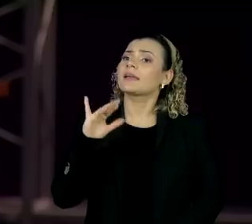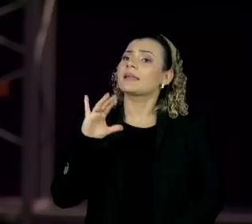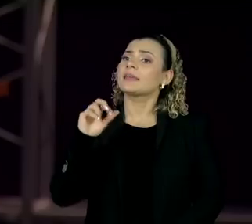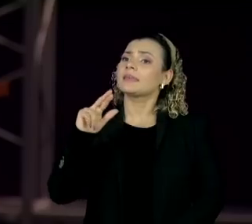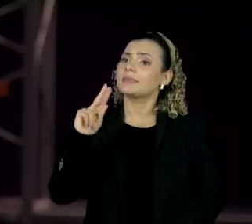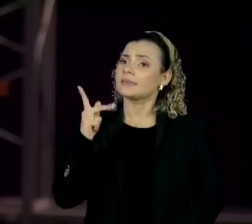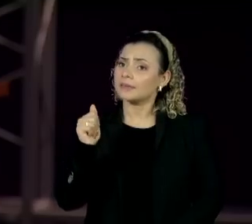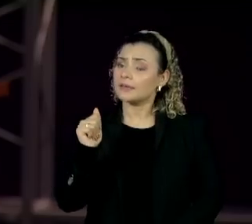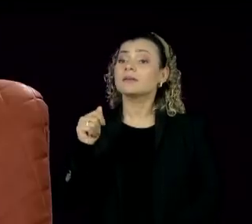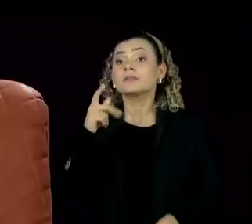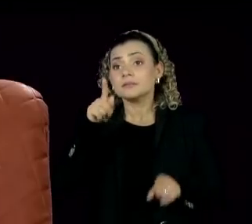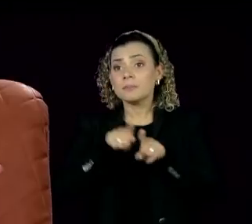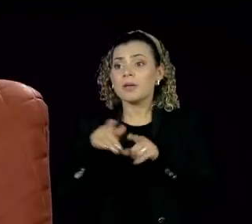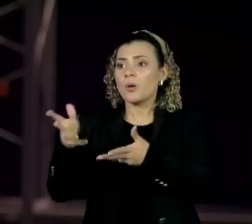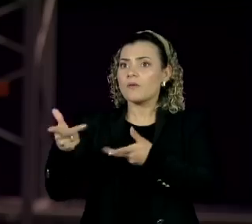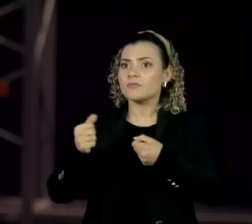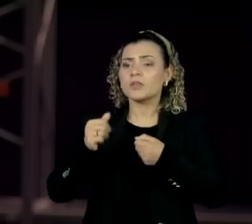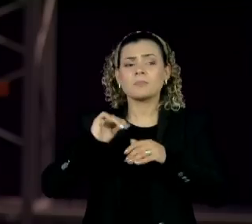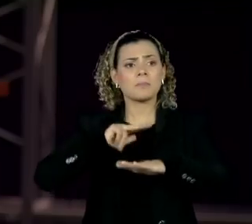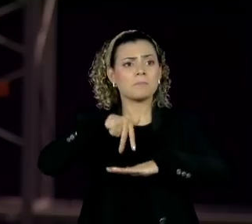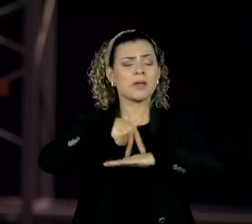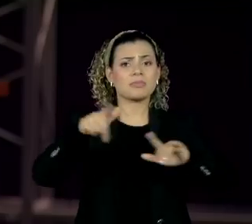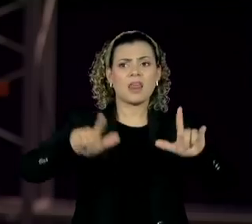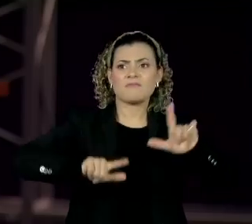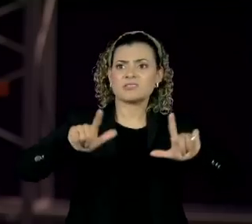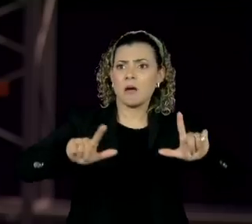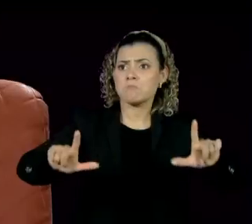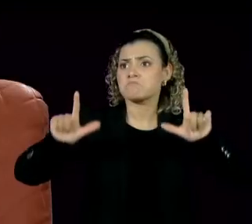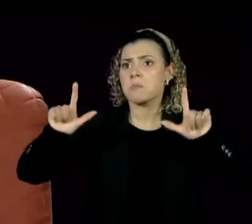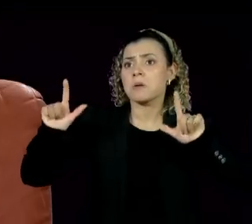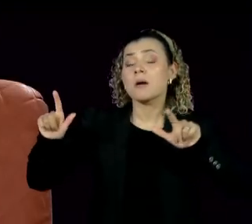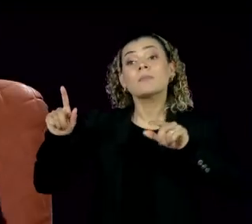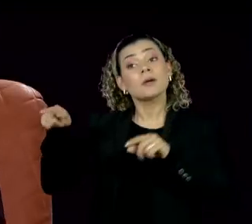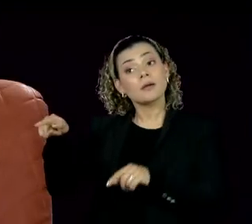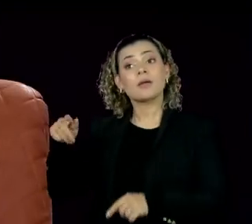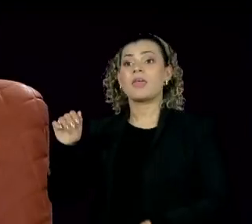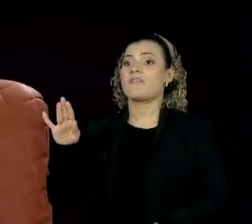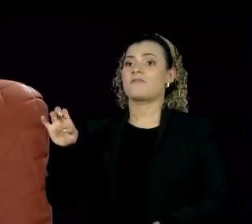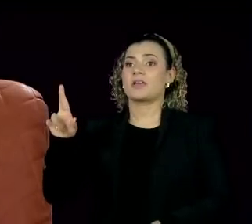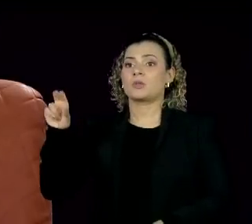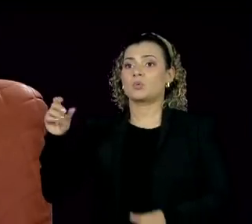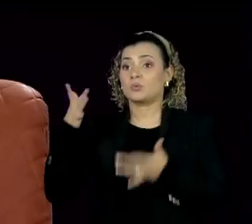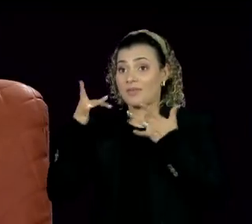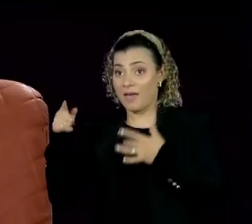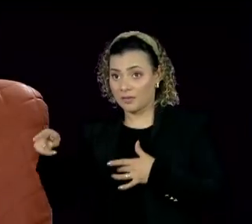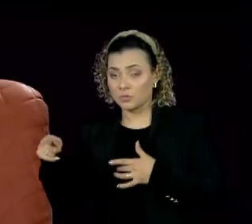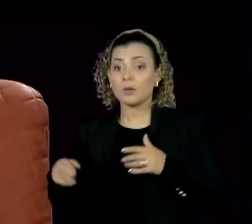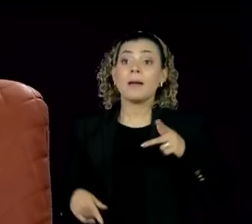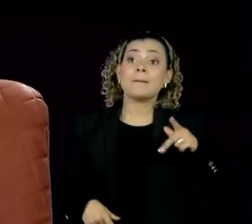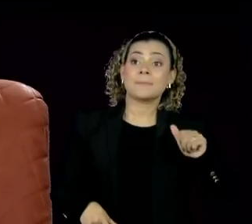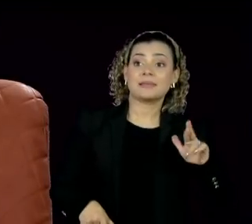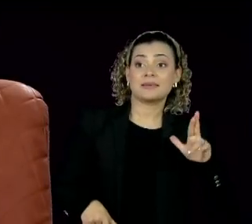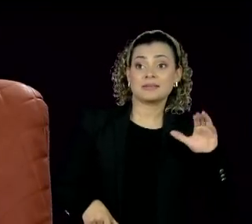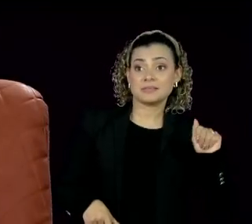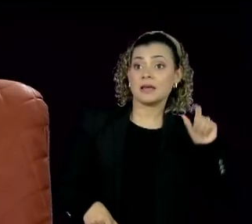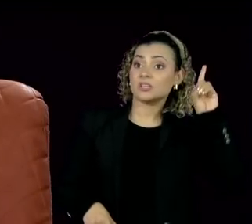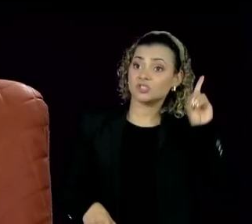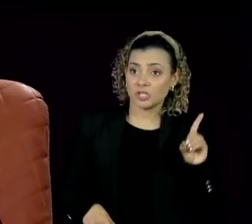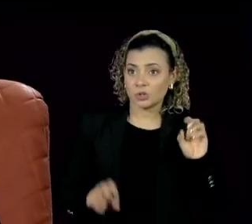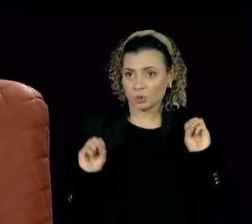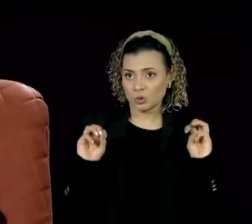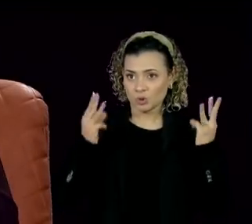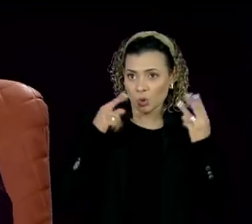estrutura de show business muito precária. O Evandro vinha de teatro, a Patrícia Travassos, que era diretora do